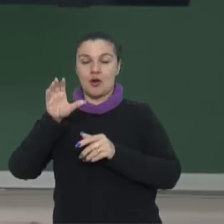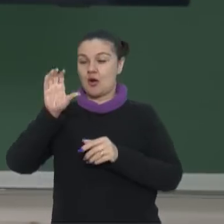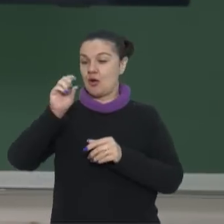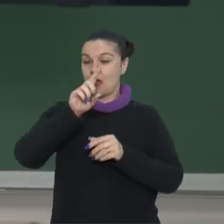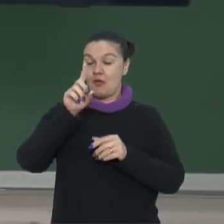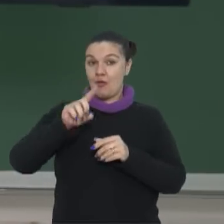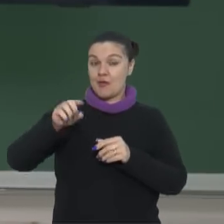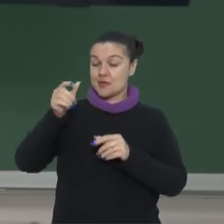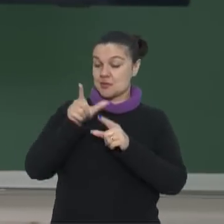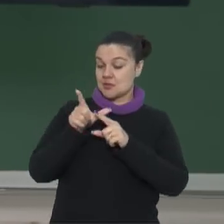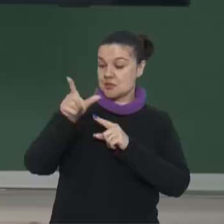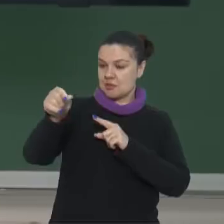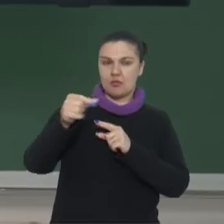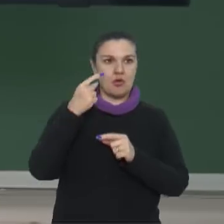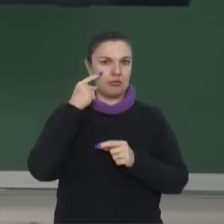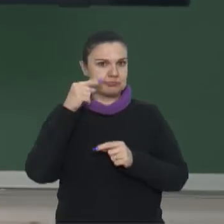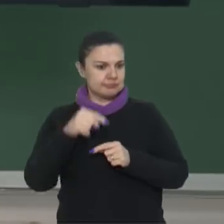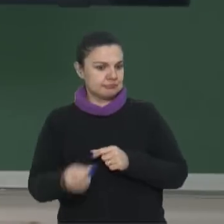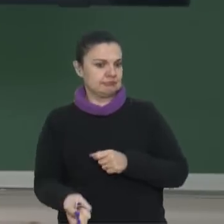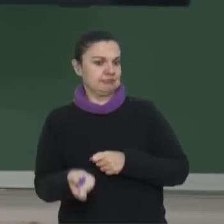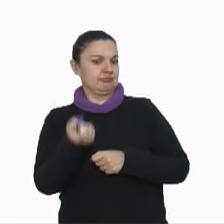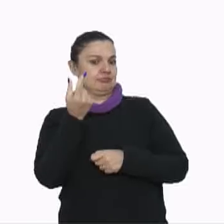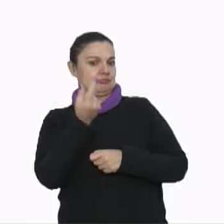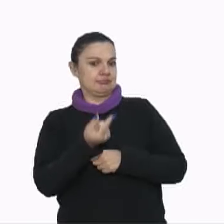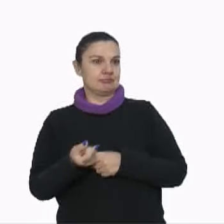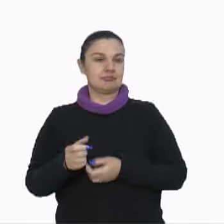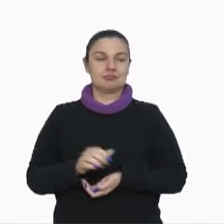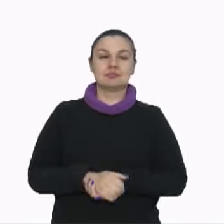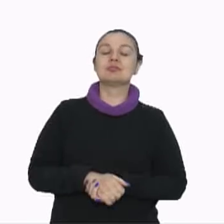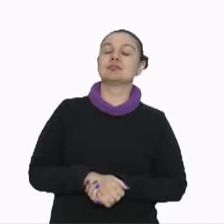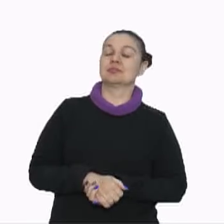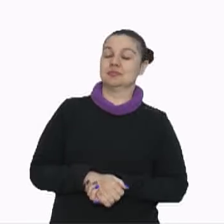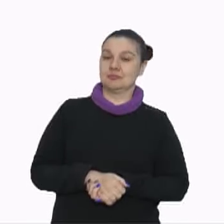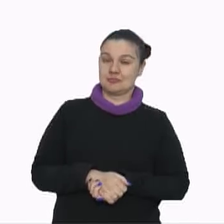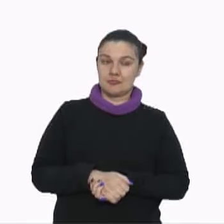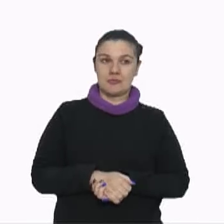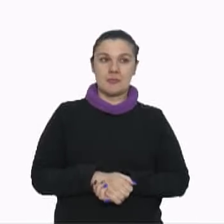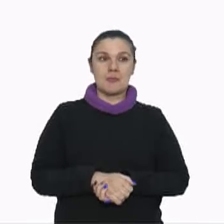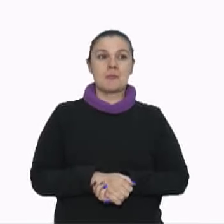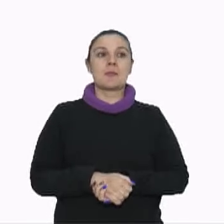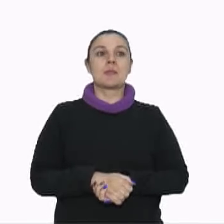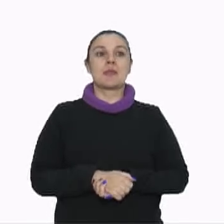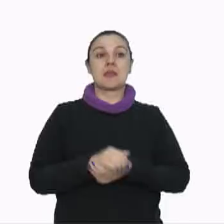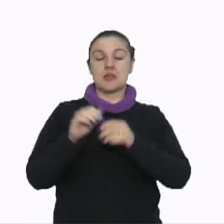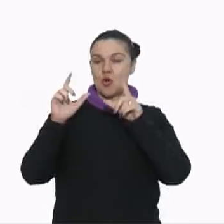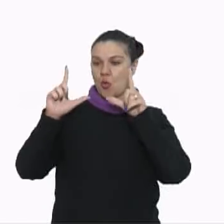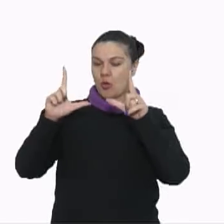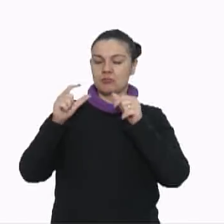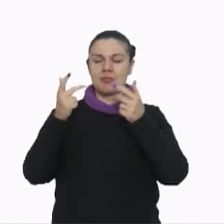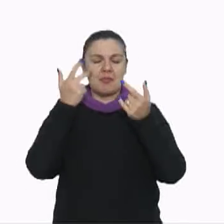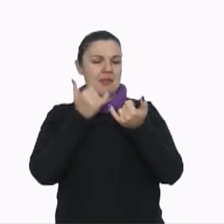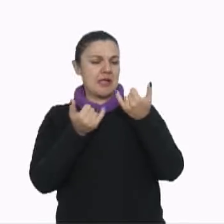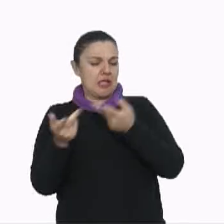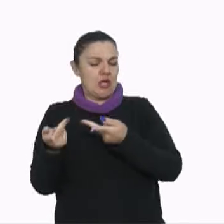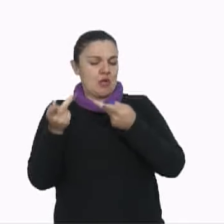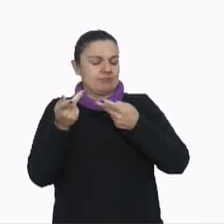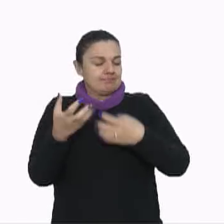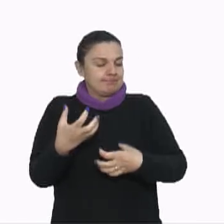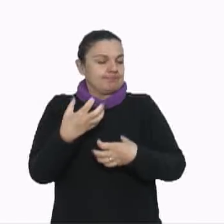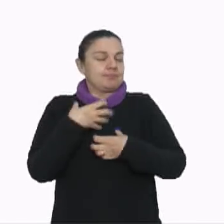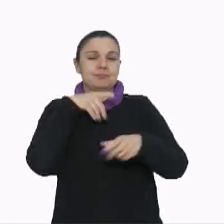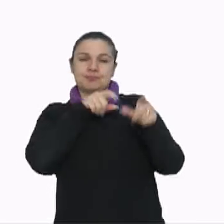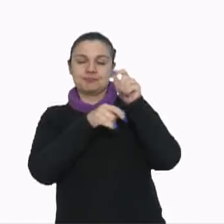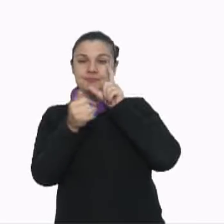Olha que bacana, que surreal, né? É muito legal. Passagem para Oz, quadros convidam o espectador a fazer sua própria leitura